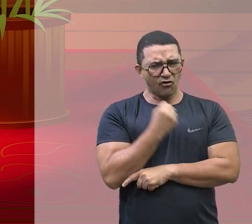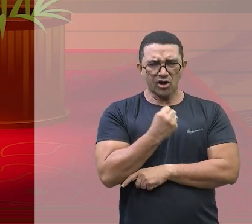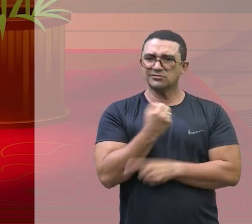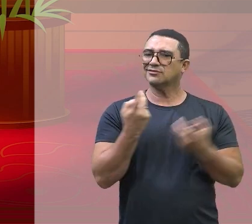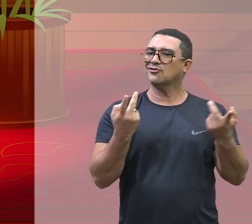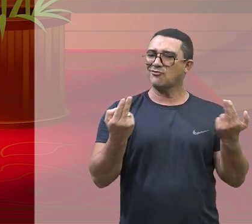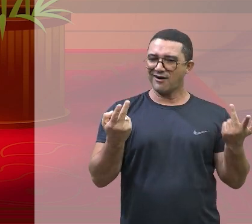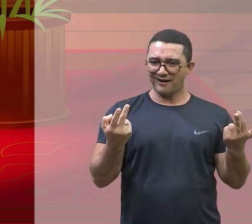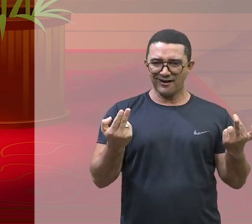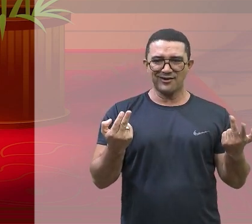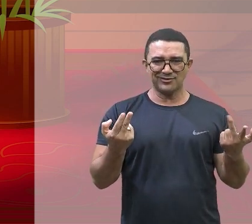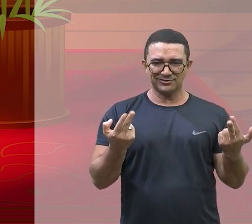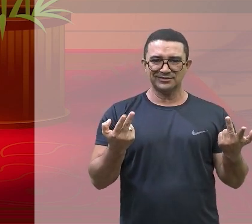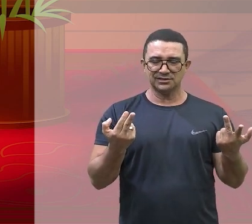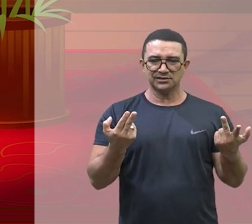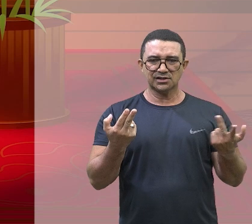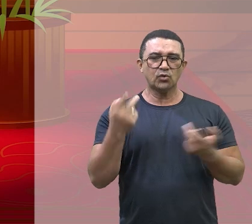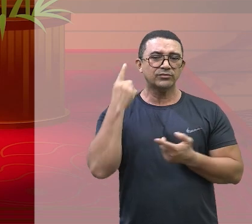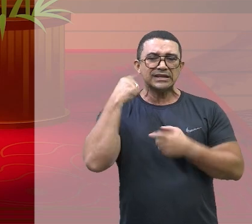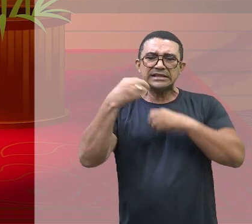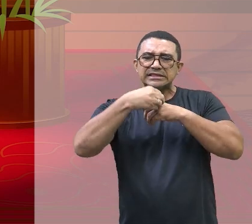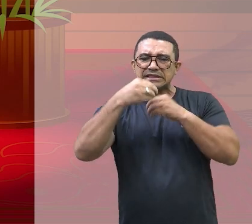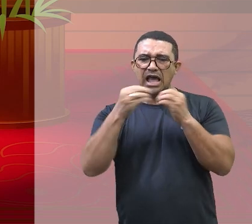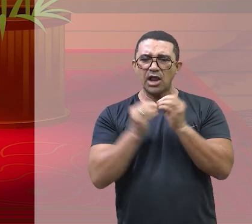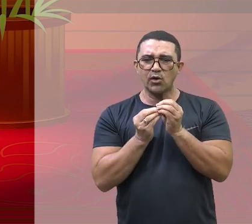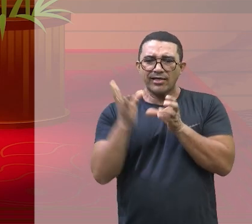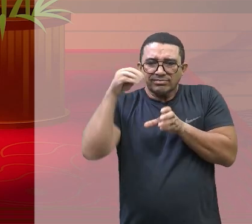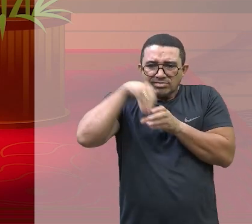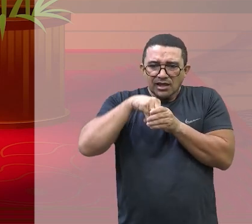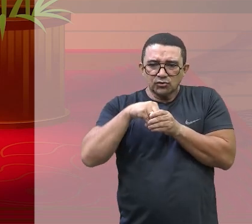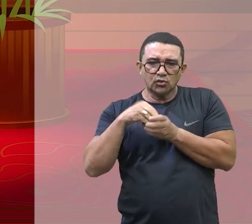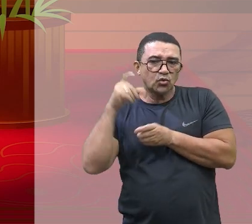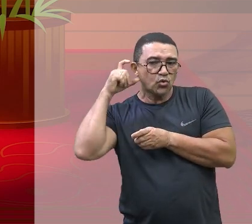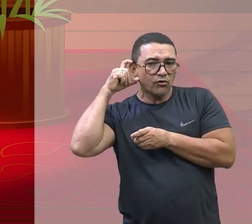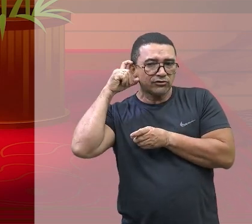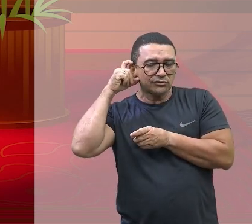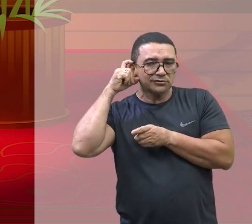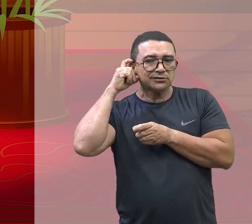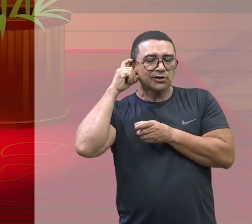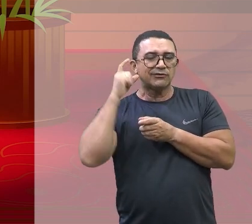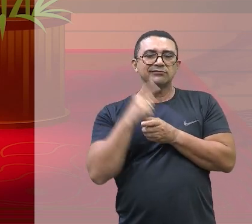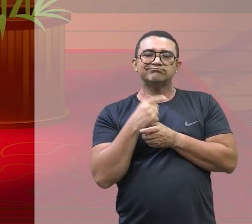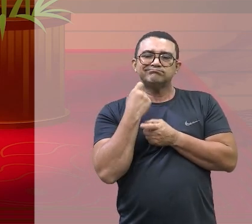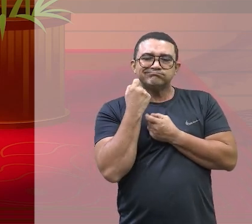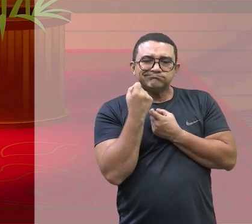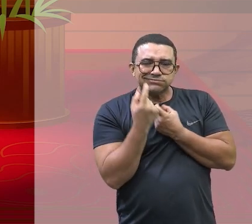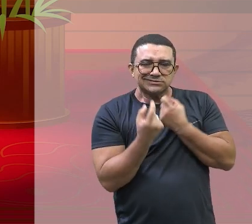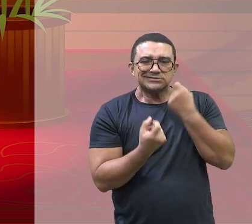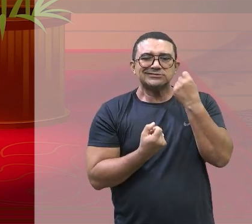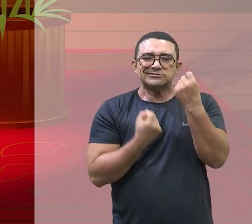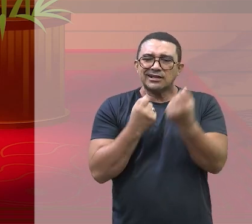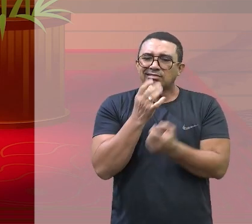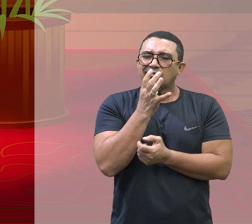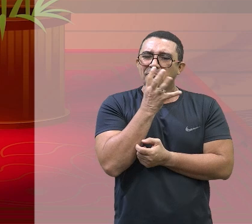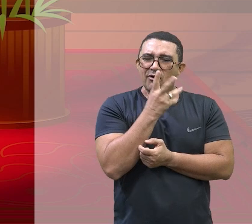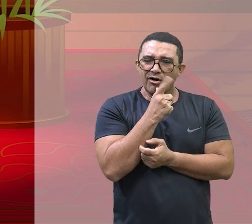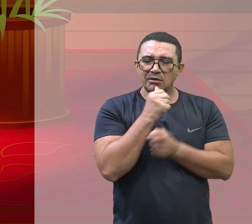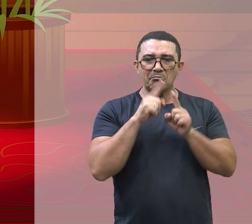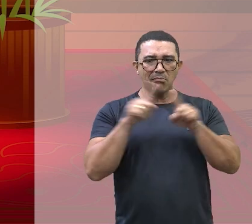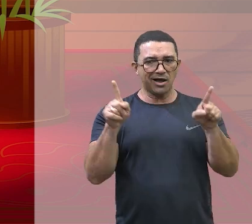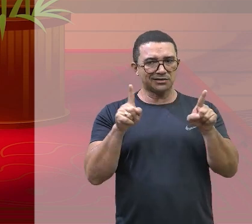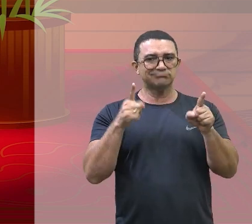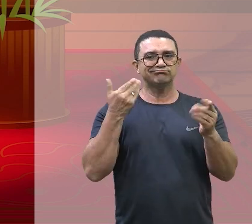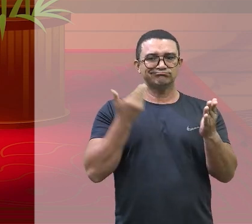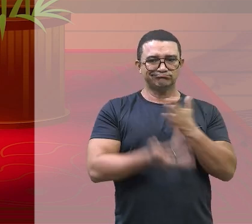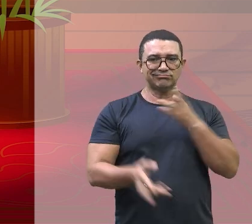é, a morte das células auditivas, ela é lenta e assim irreversível. Então